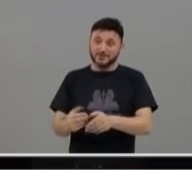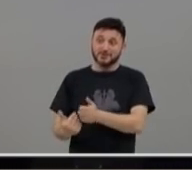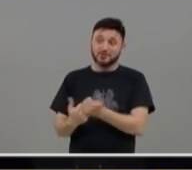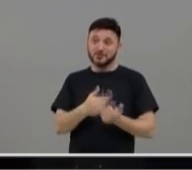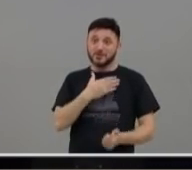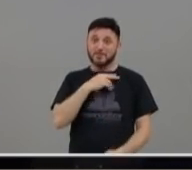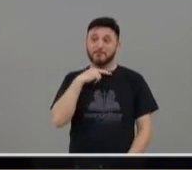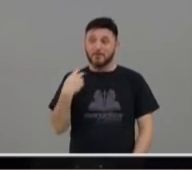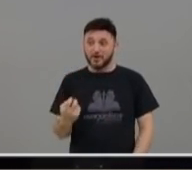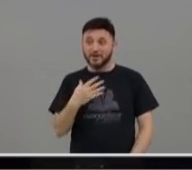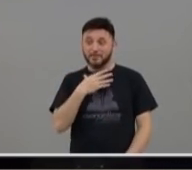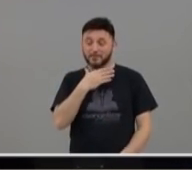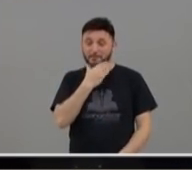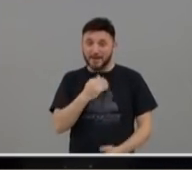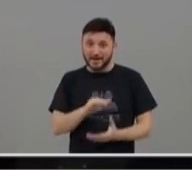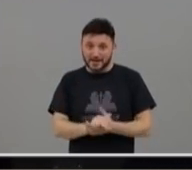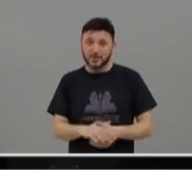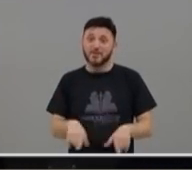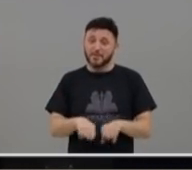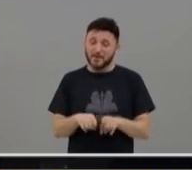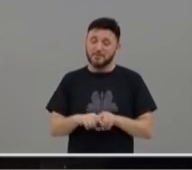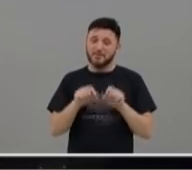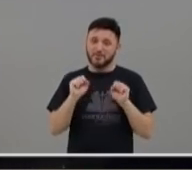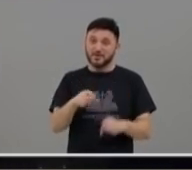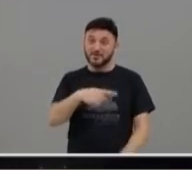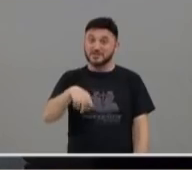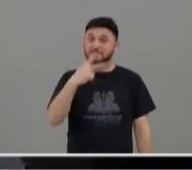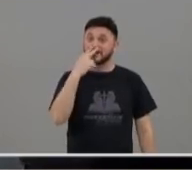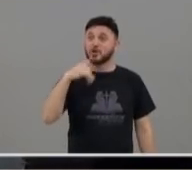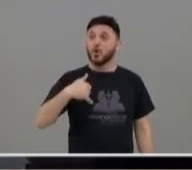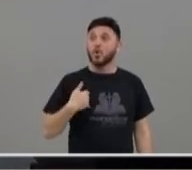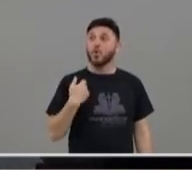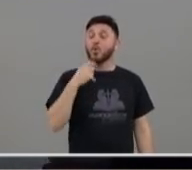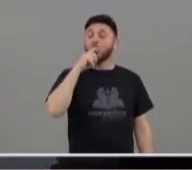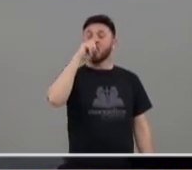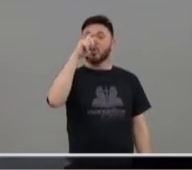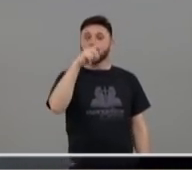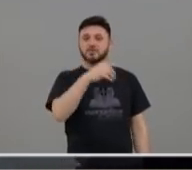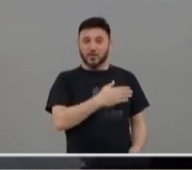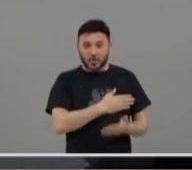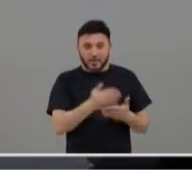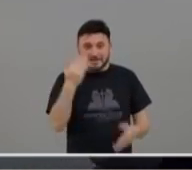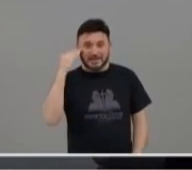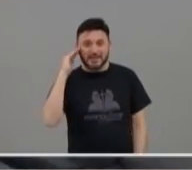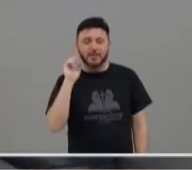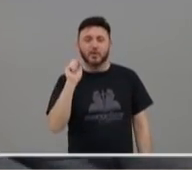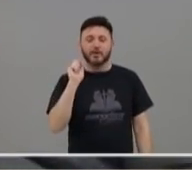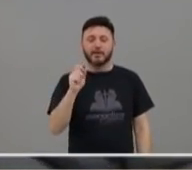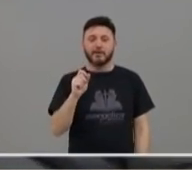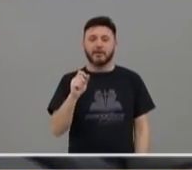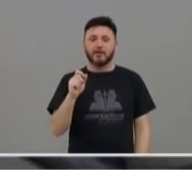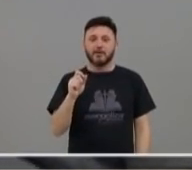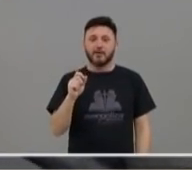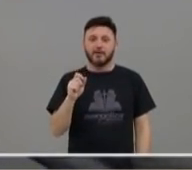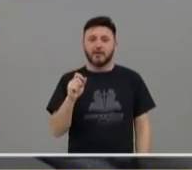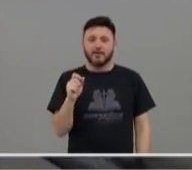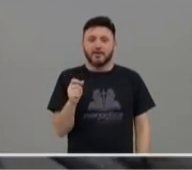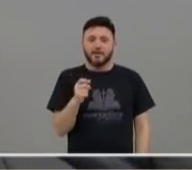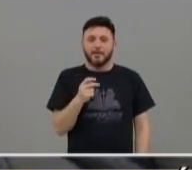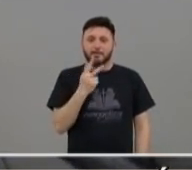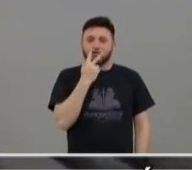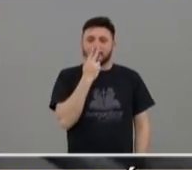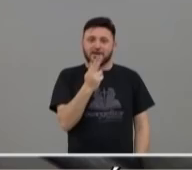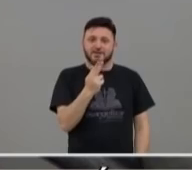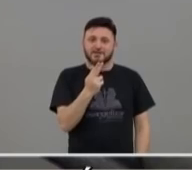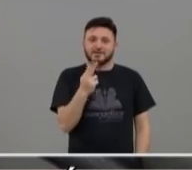gente começa a entender. A gente começa a entender que o orgulho nada mais é do que a